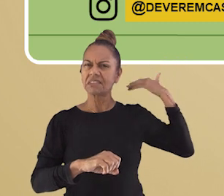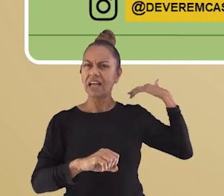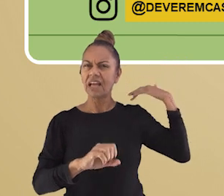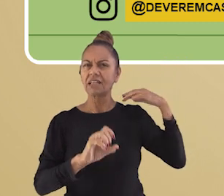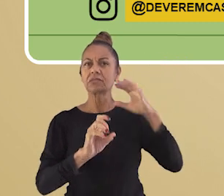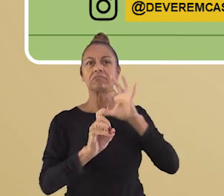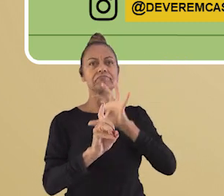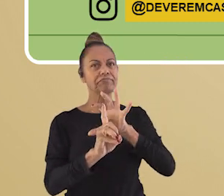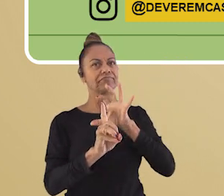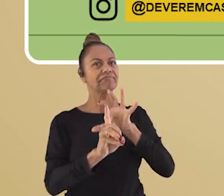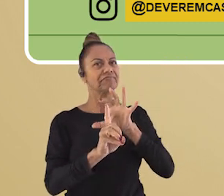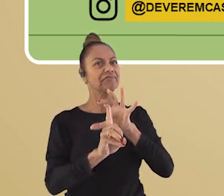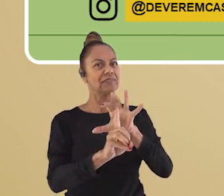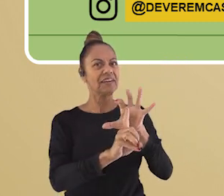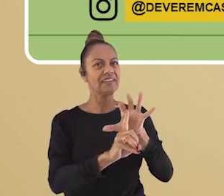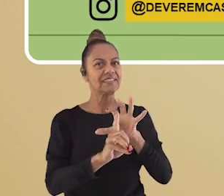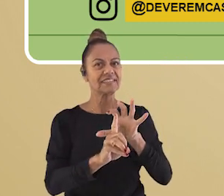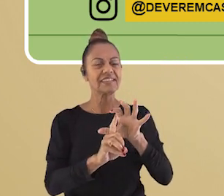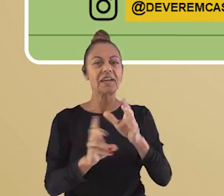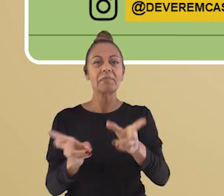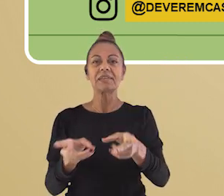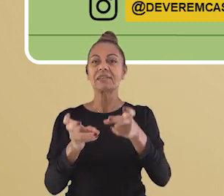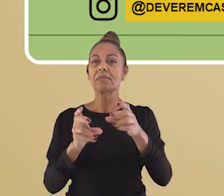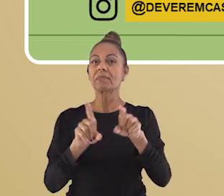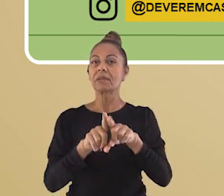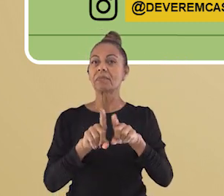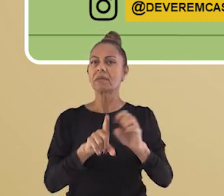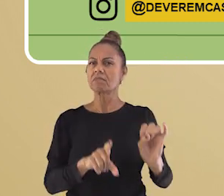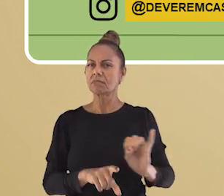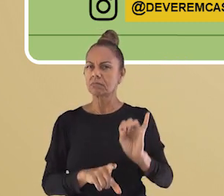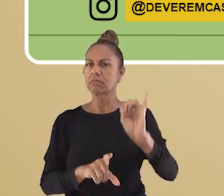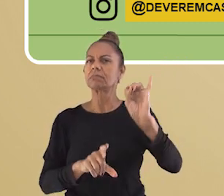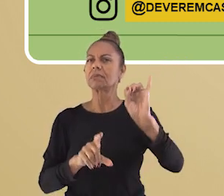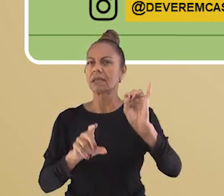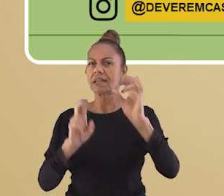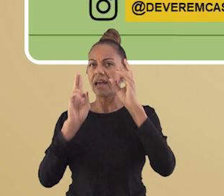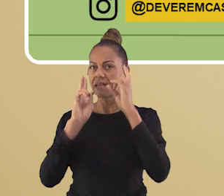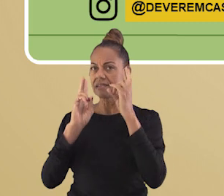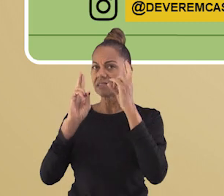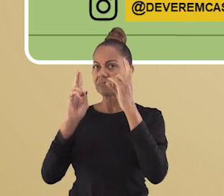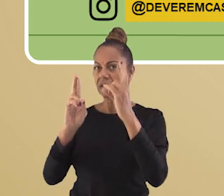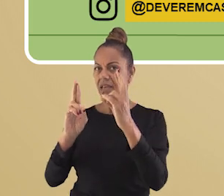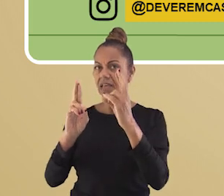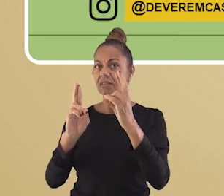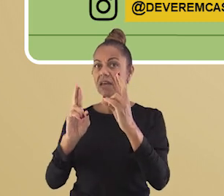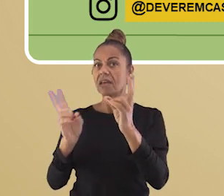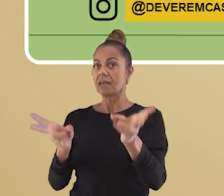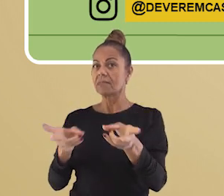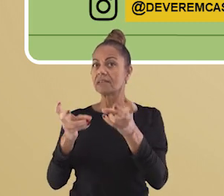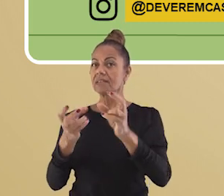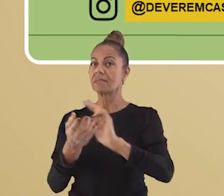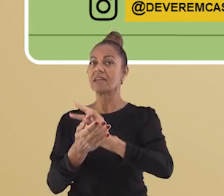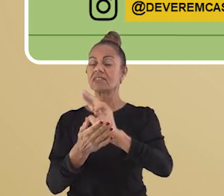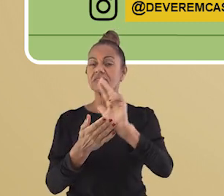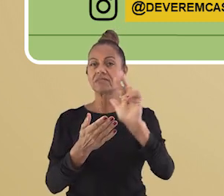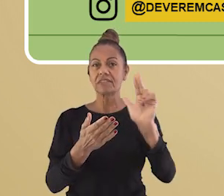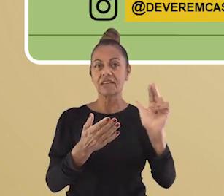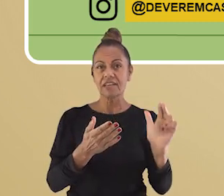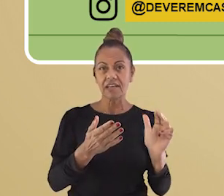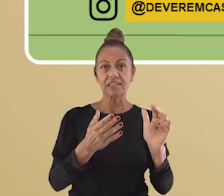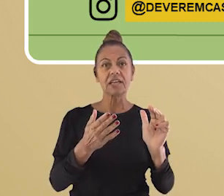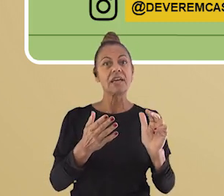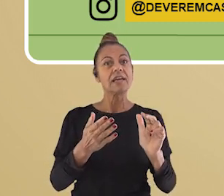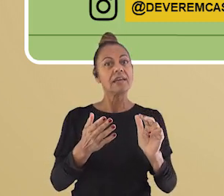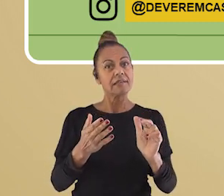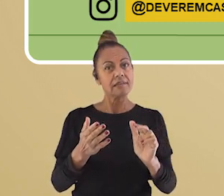antepassados. Além disso, percebemos a importância do respeito às diferenças e o combate às diversas